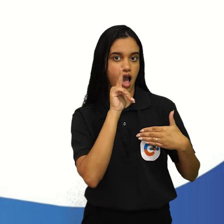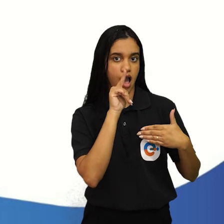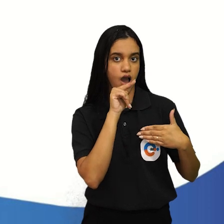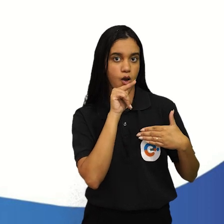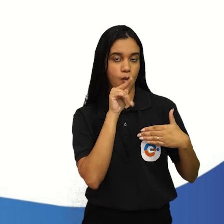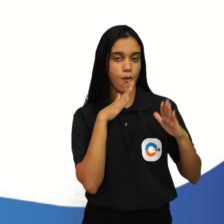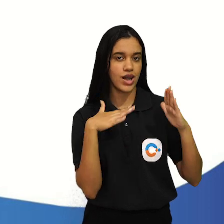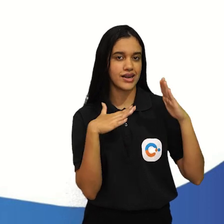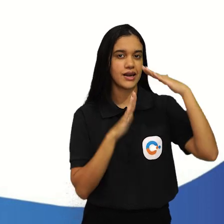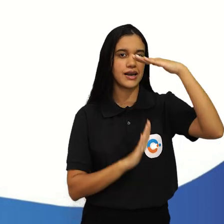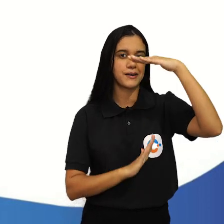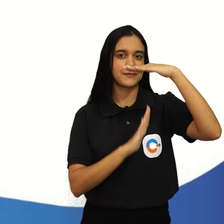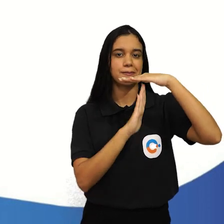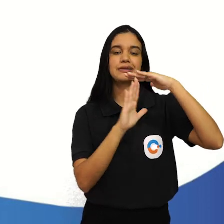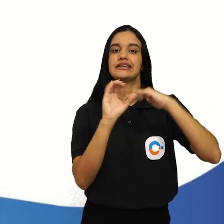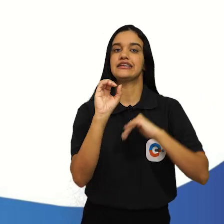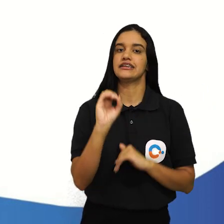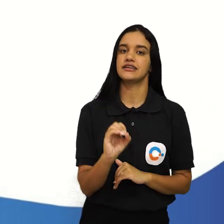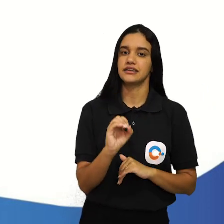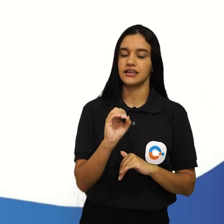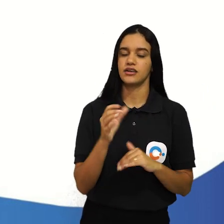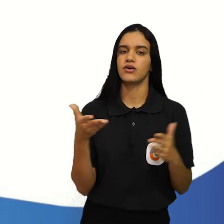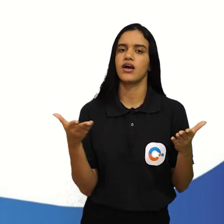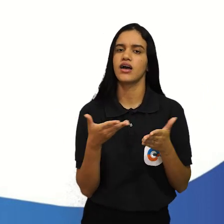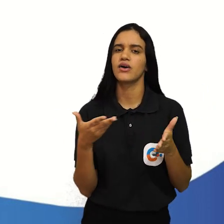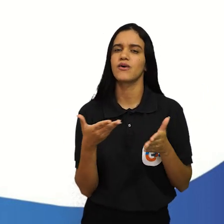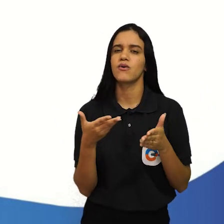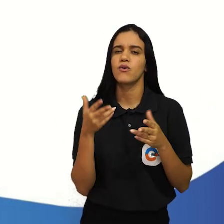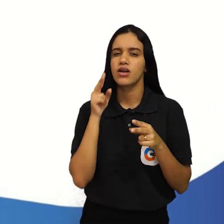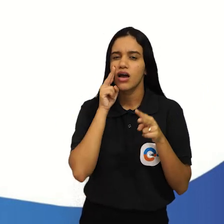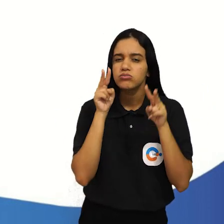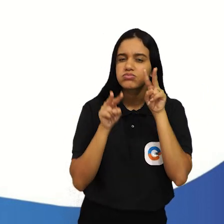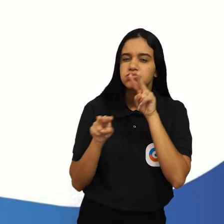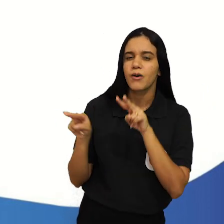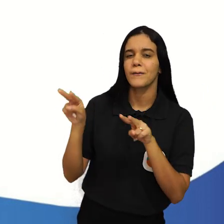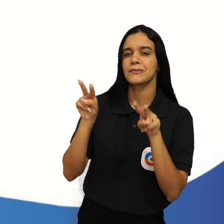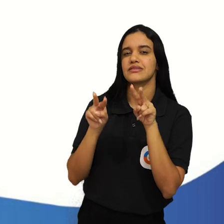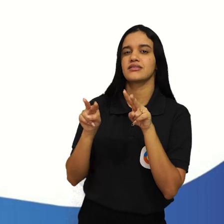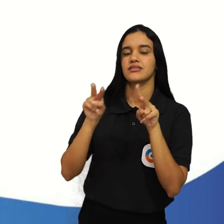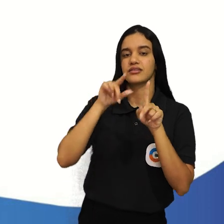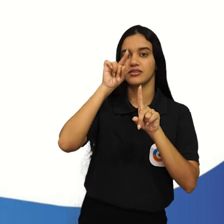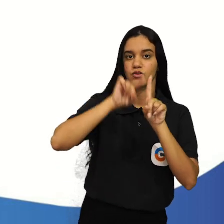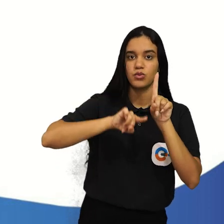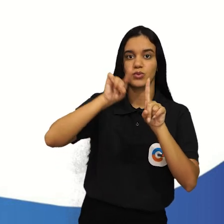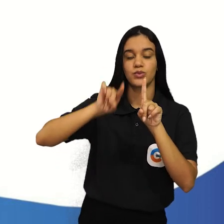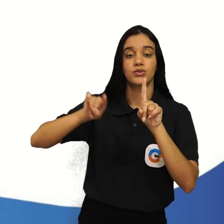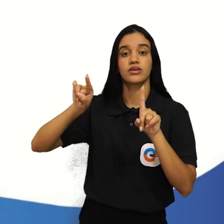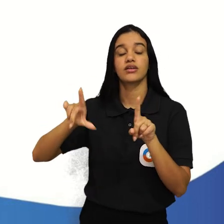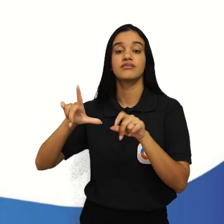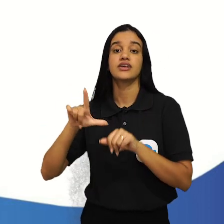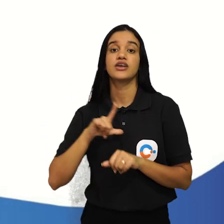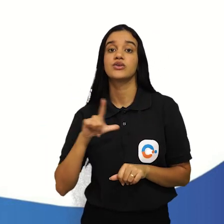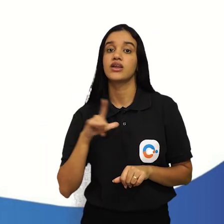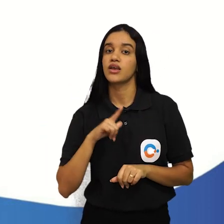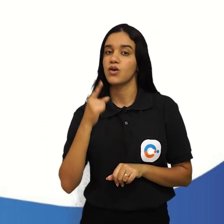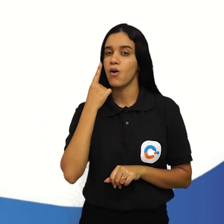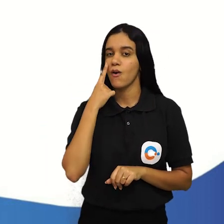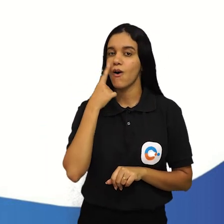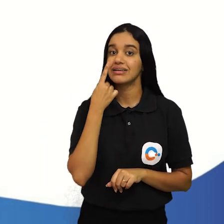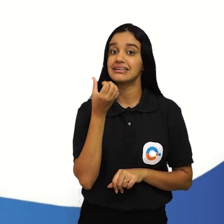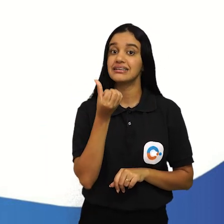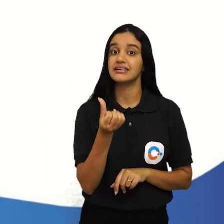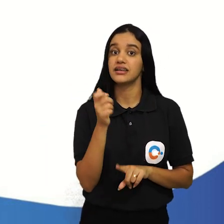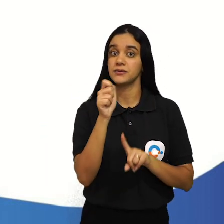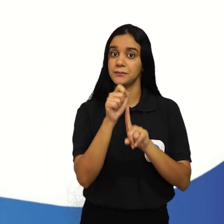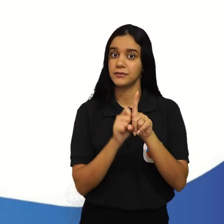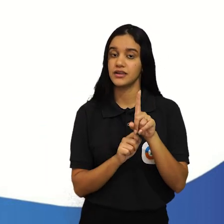zero, beleza? Bem, bora analisar só esse gráfico, tá? Ó, eu tenho aqui a marcação ó, de 6